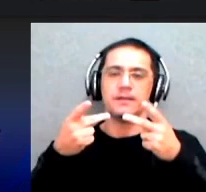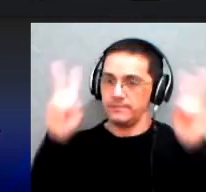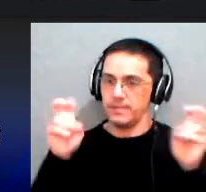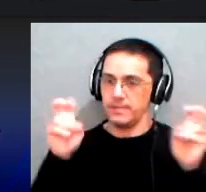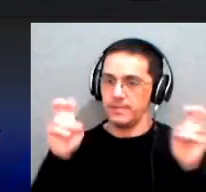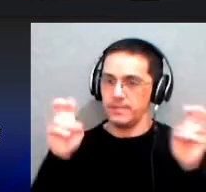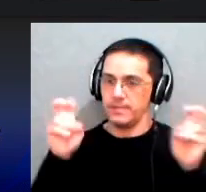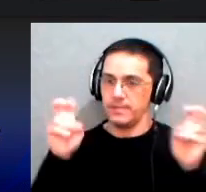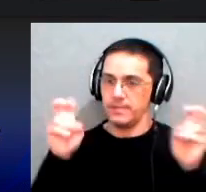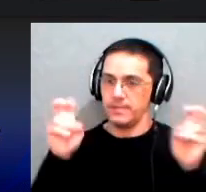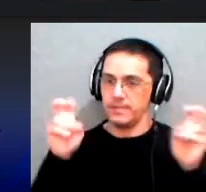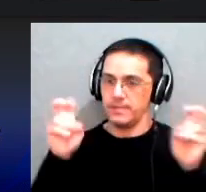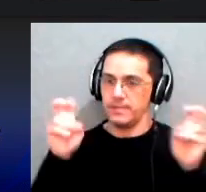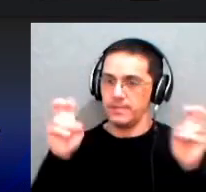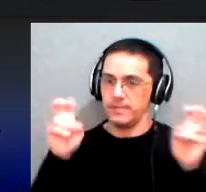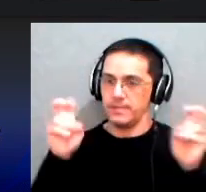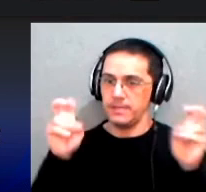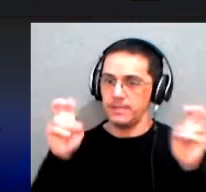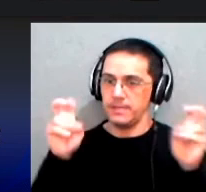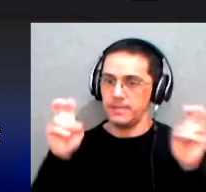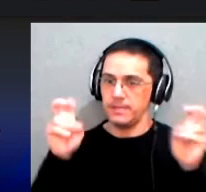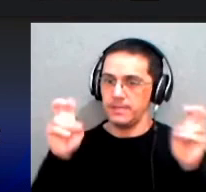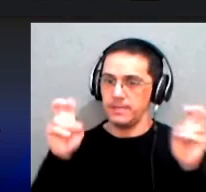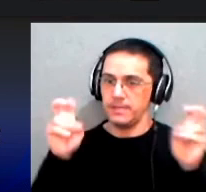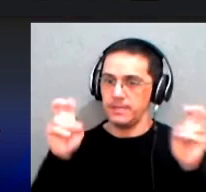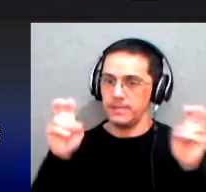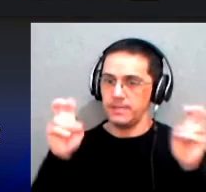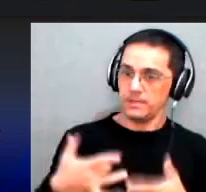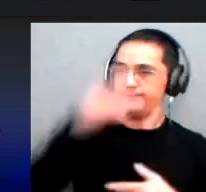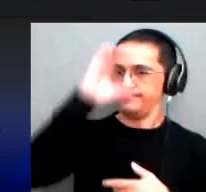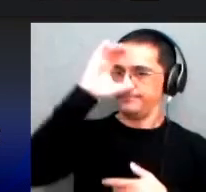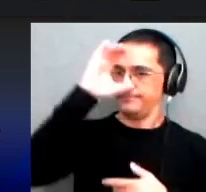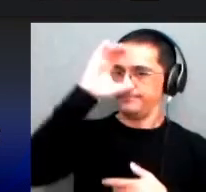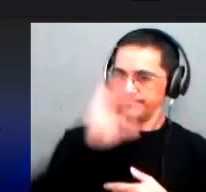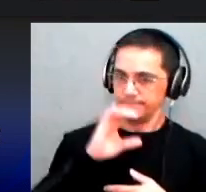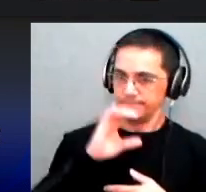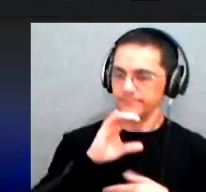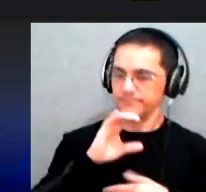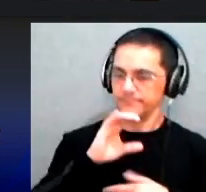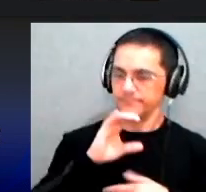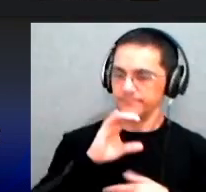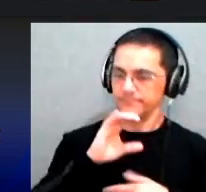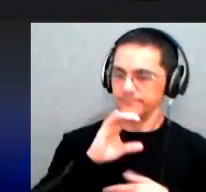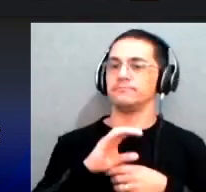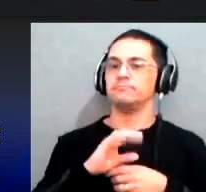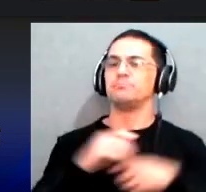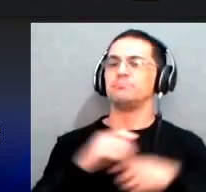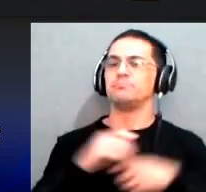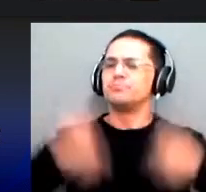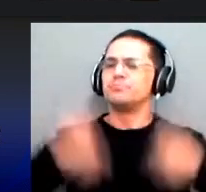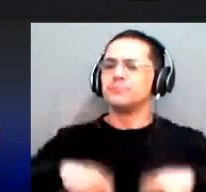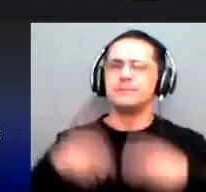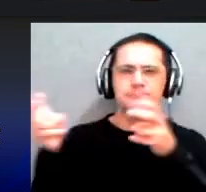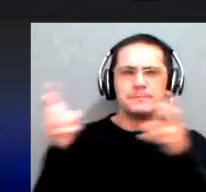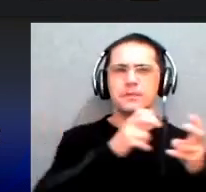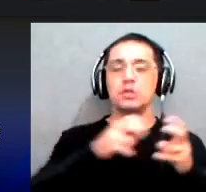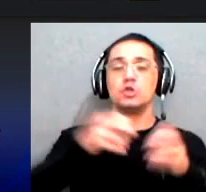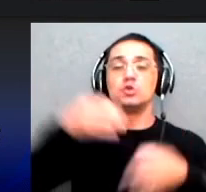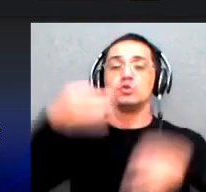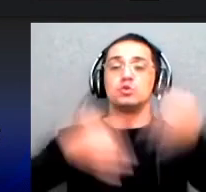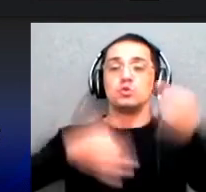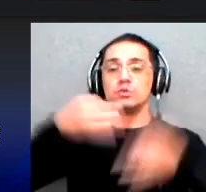voluntariedade cidadã, nós temos que perceber juntos que a justiça criminal virtual